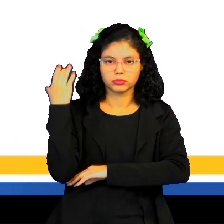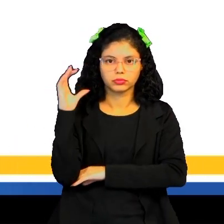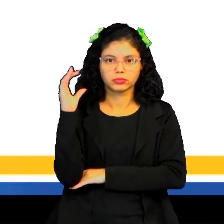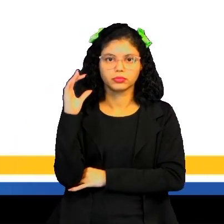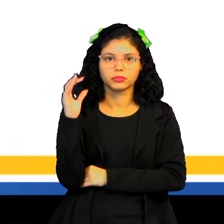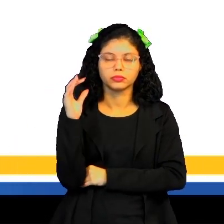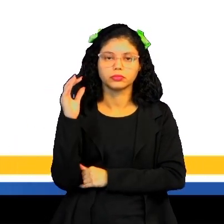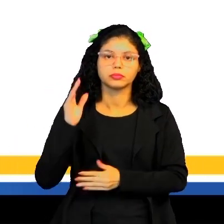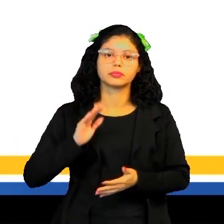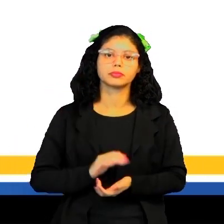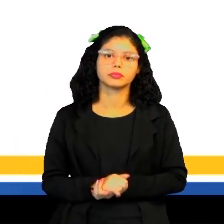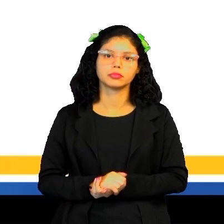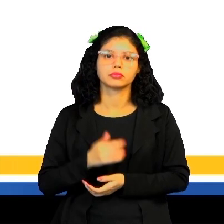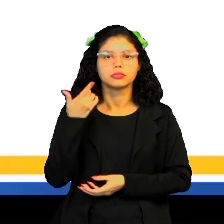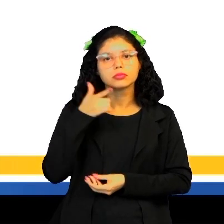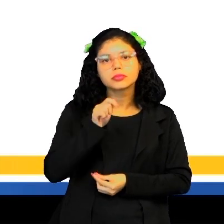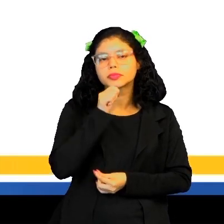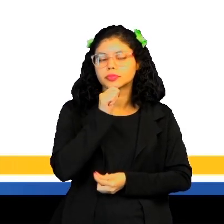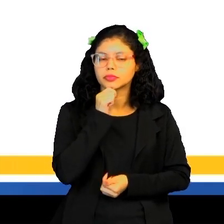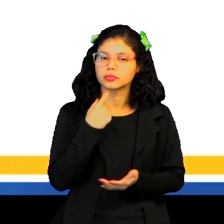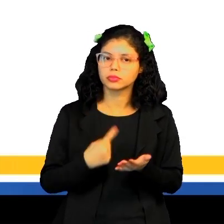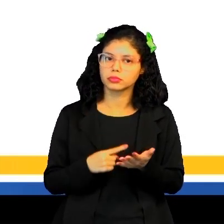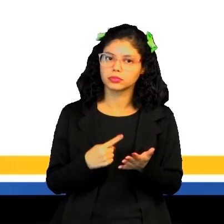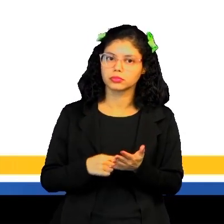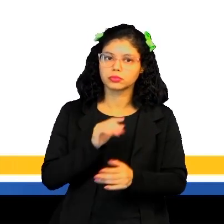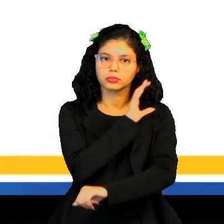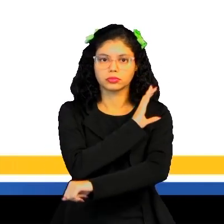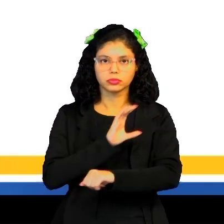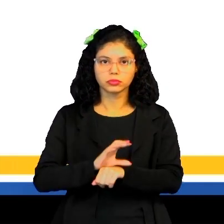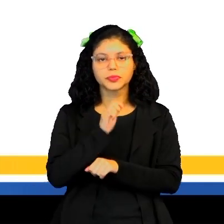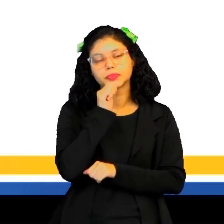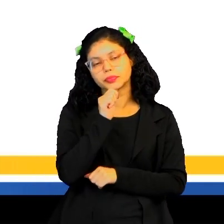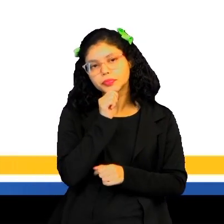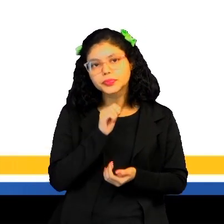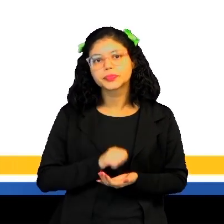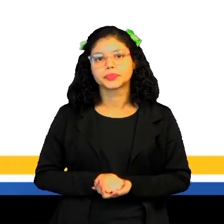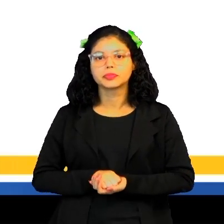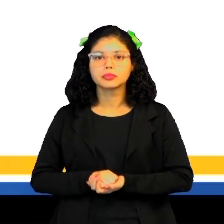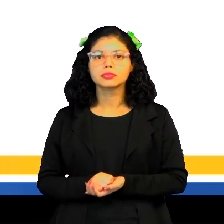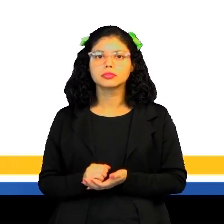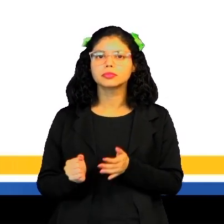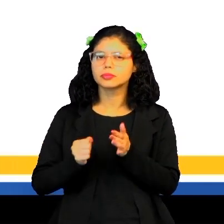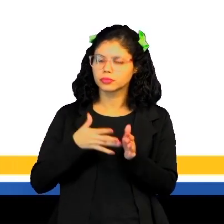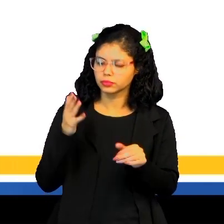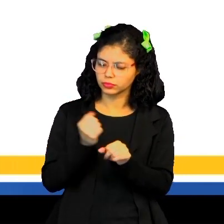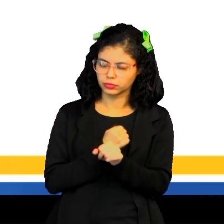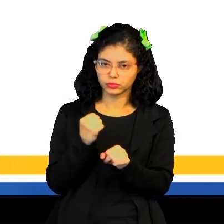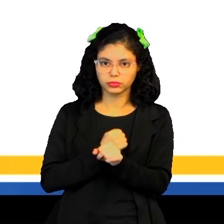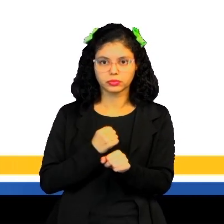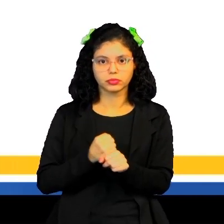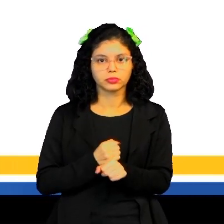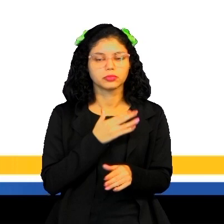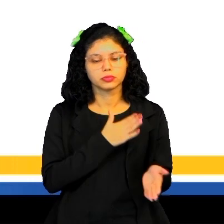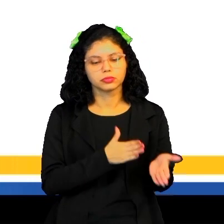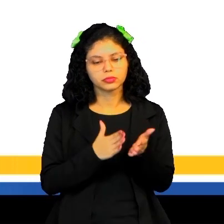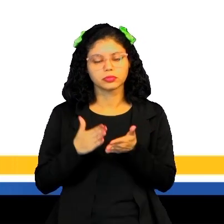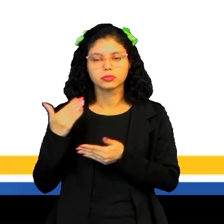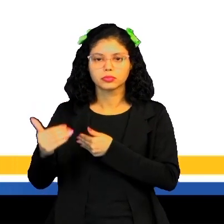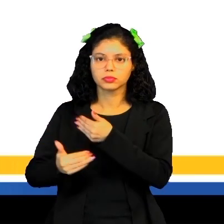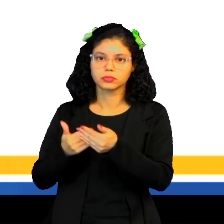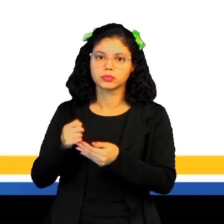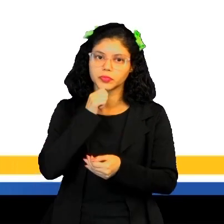científicas e filosóficas, consiste em um marco cultural sem precedentes, ainda que milhares de anos tenham se passado desde